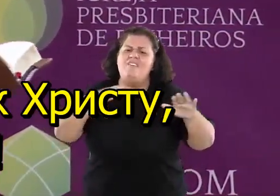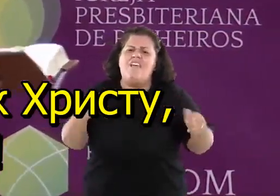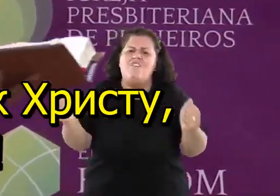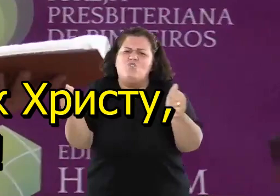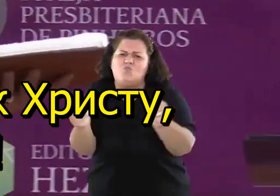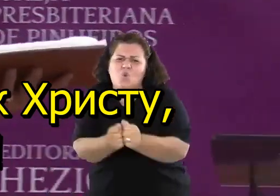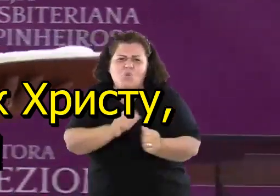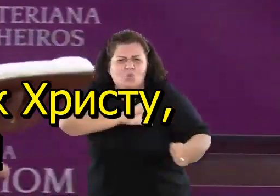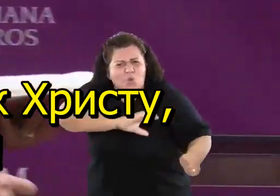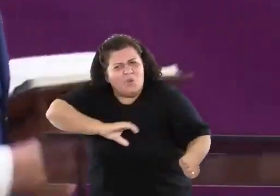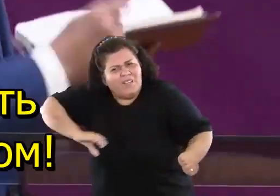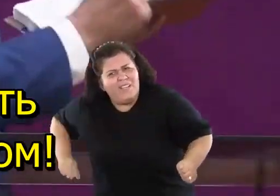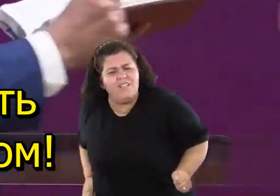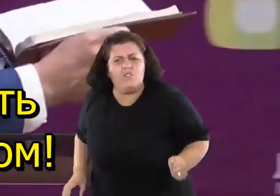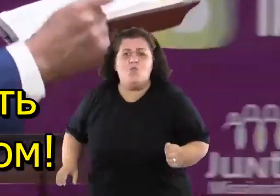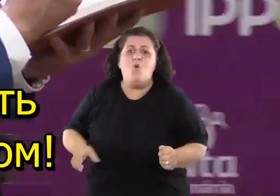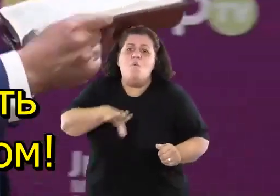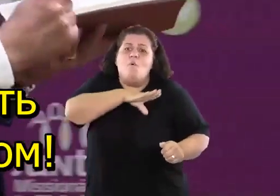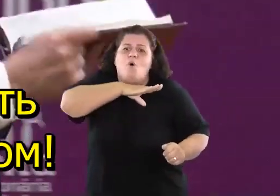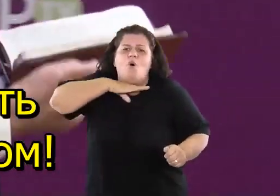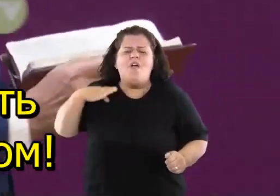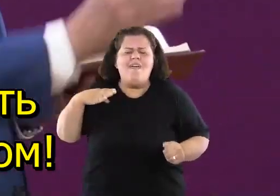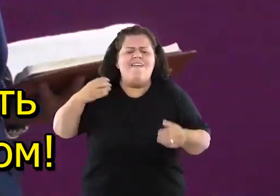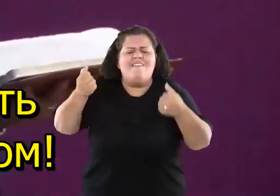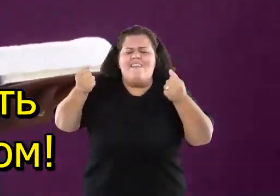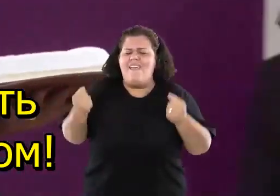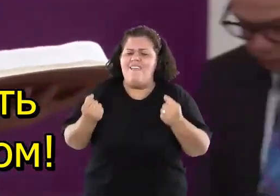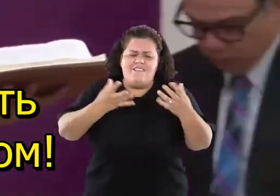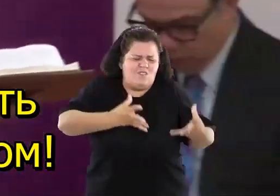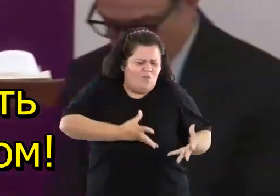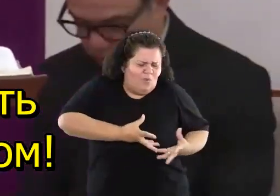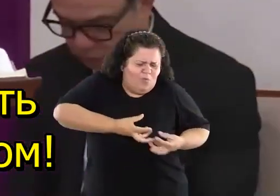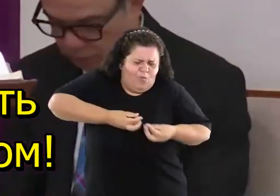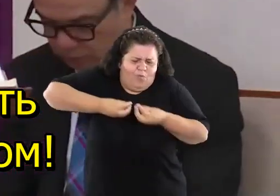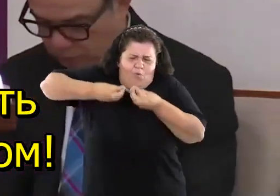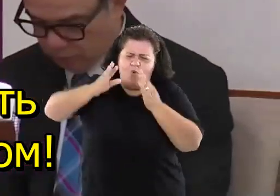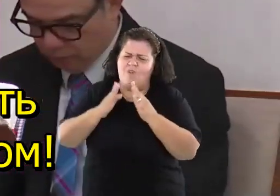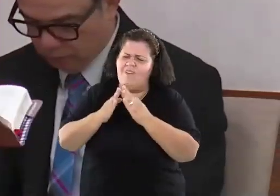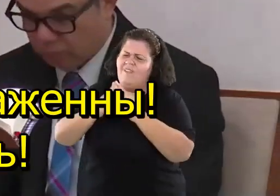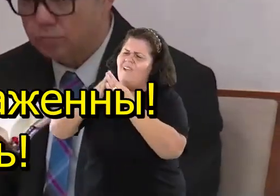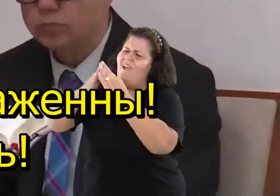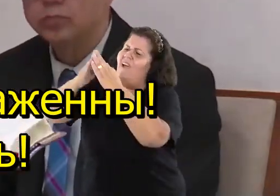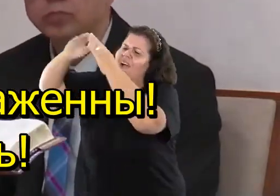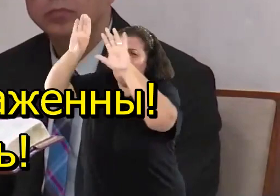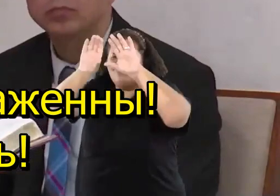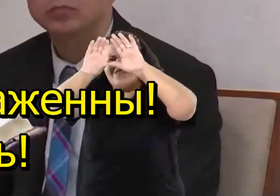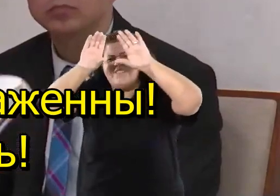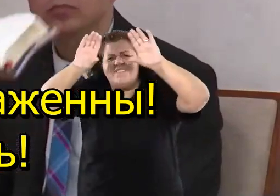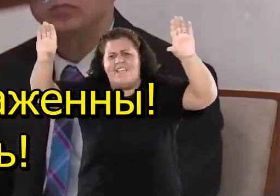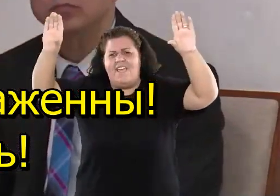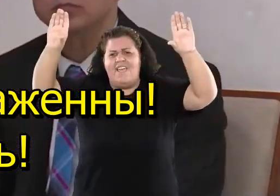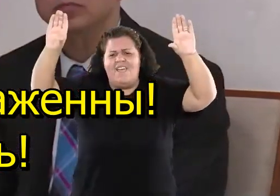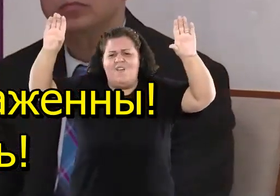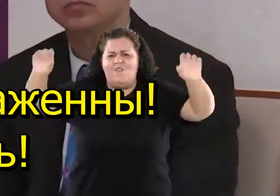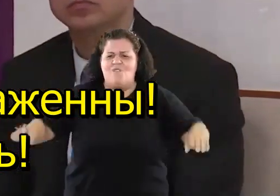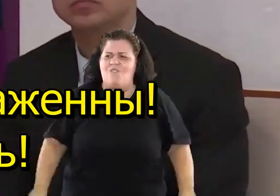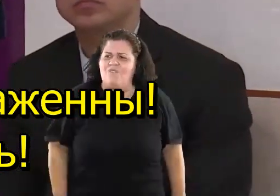que é incomparavelmente melhor. Morrer é deixar o corpo e habitar com o Senhor. Agora os que morrem no Senhor